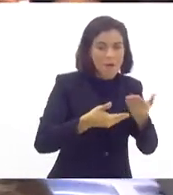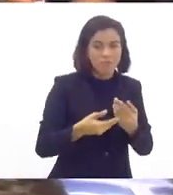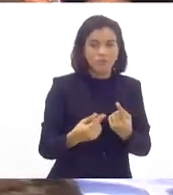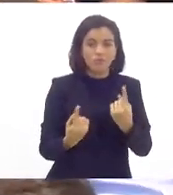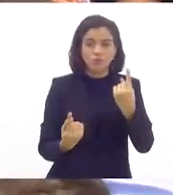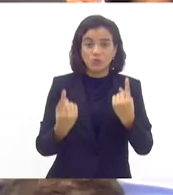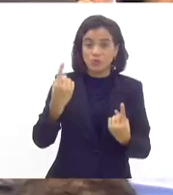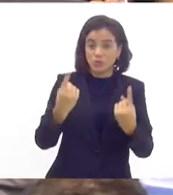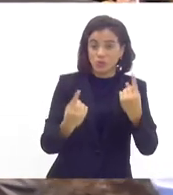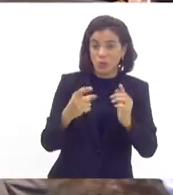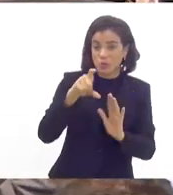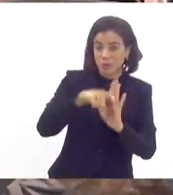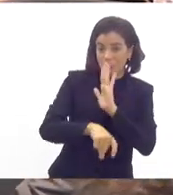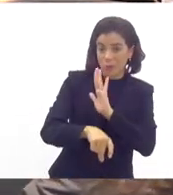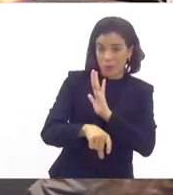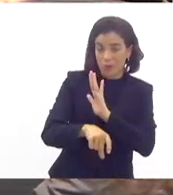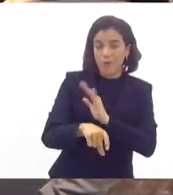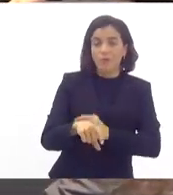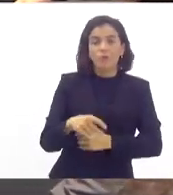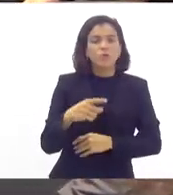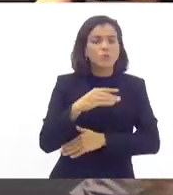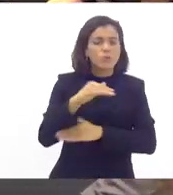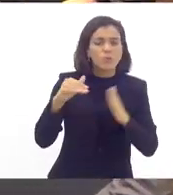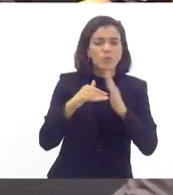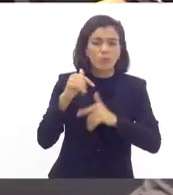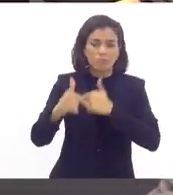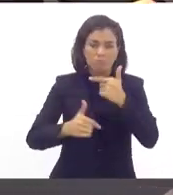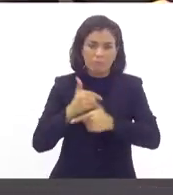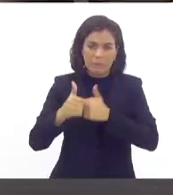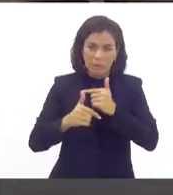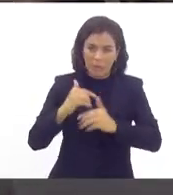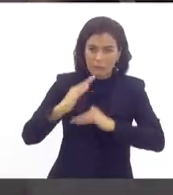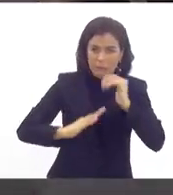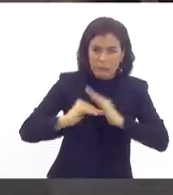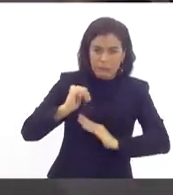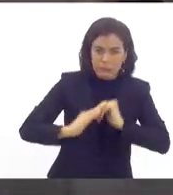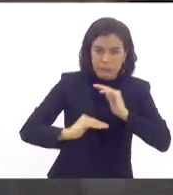deixar isso claro. Tá, todo o trabalho técnico está sendo feito para que não haja